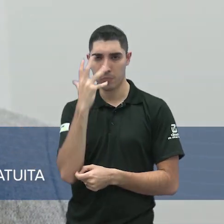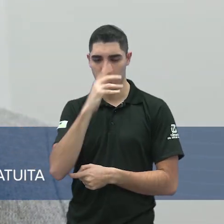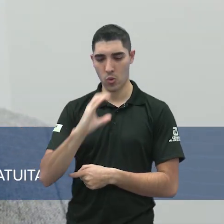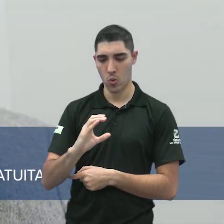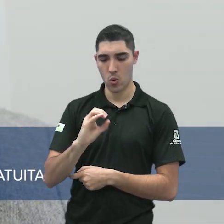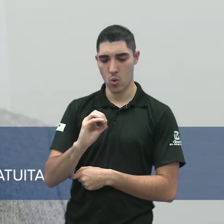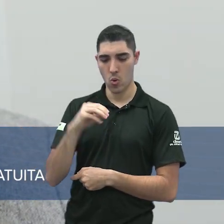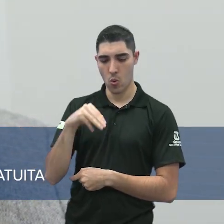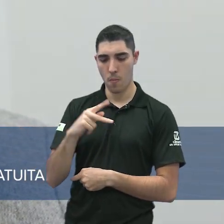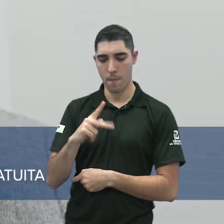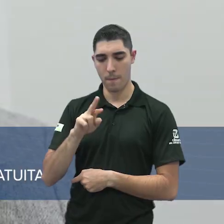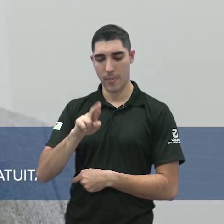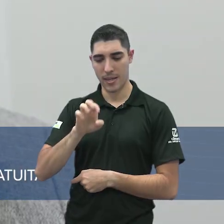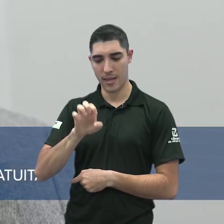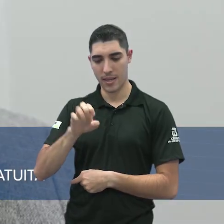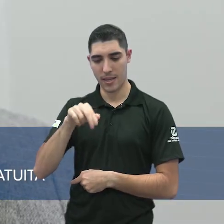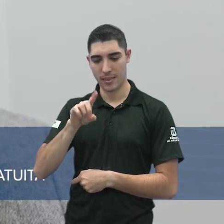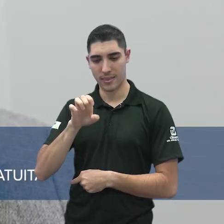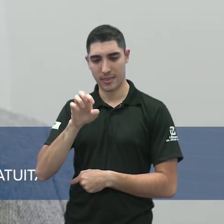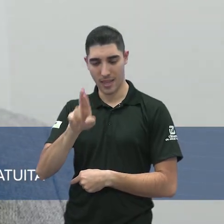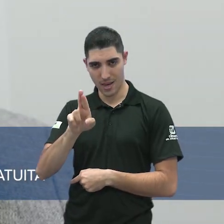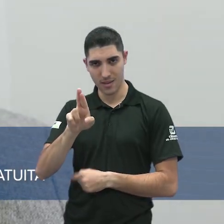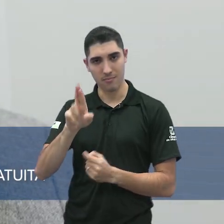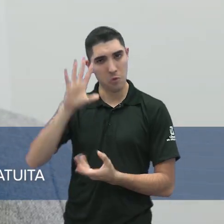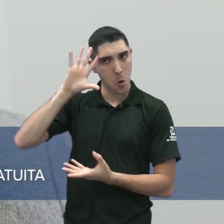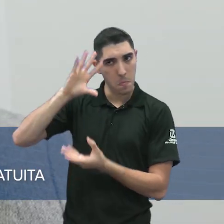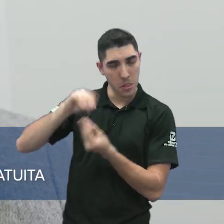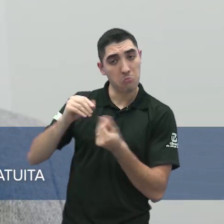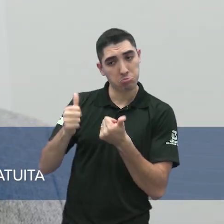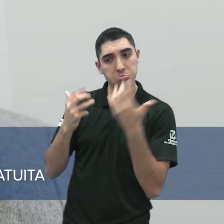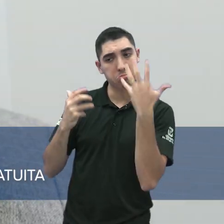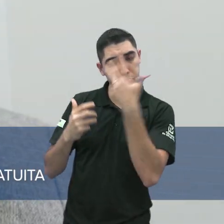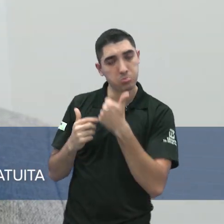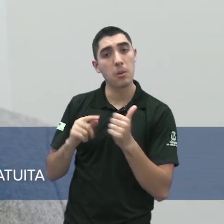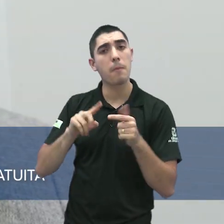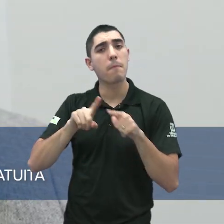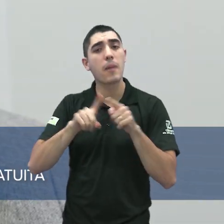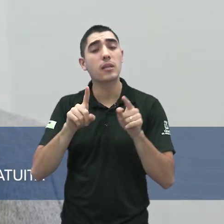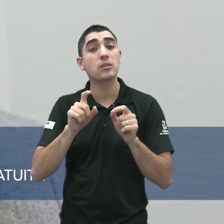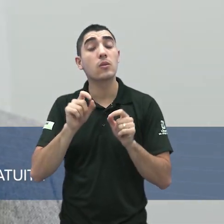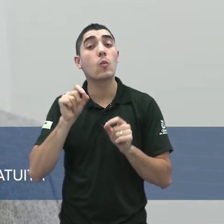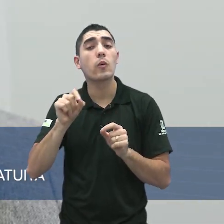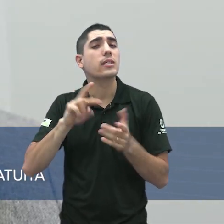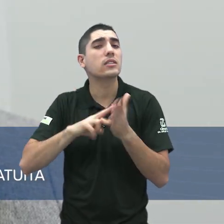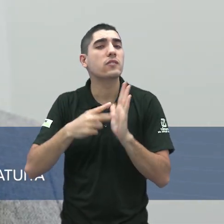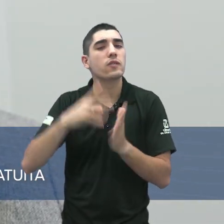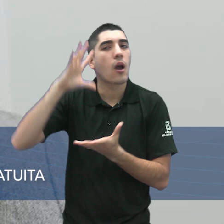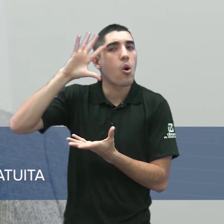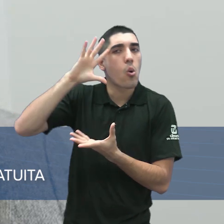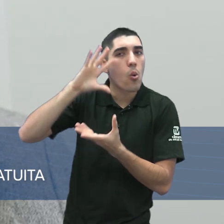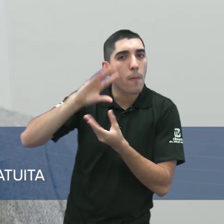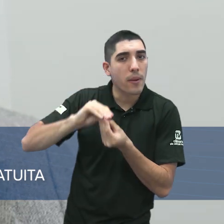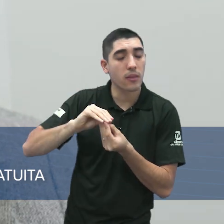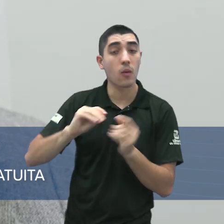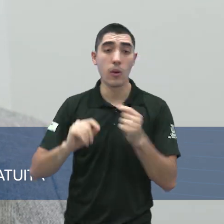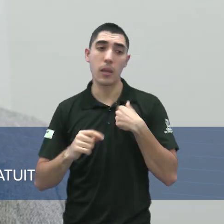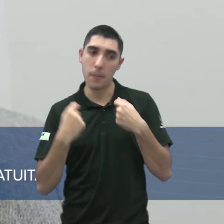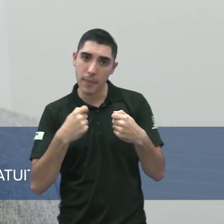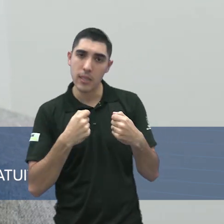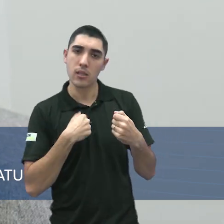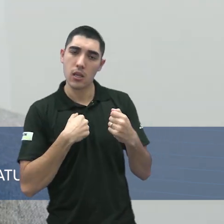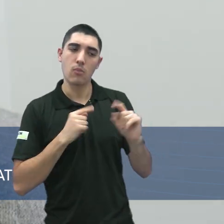bonita, interessante, né? E muito útil nesse momento do acolhimento, né? O que é compreender? É